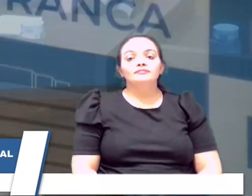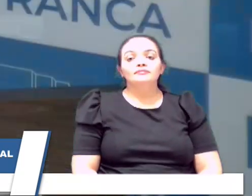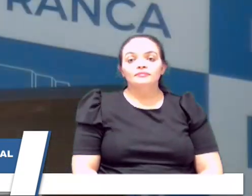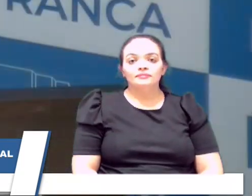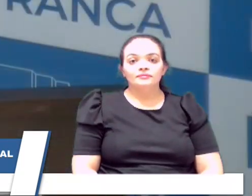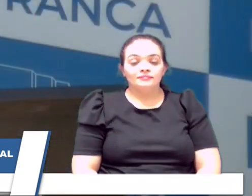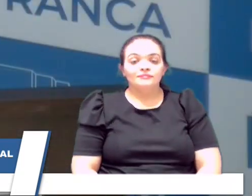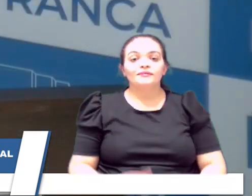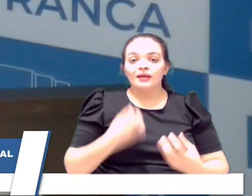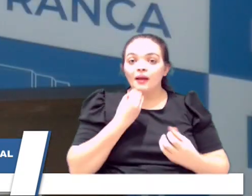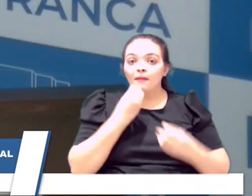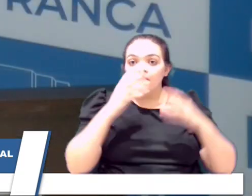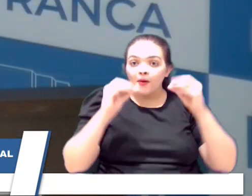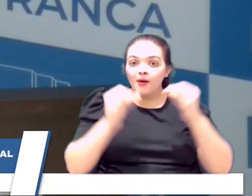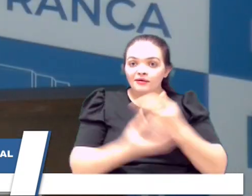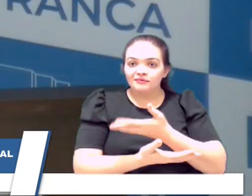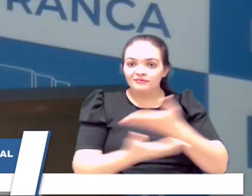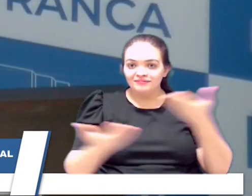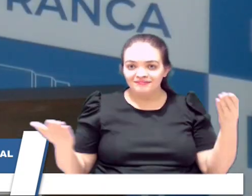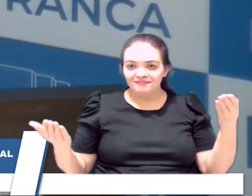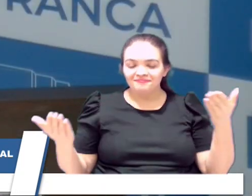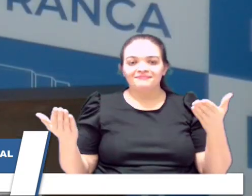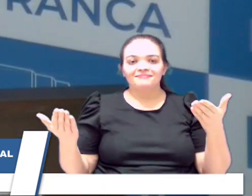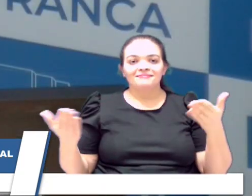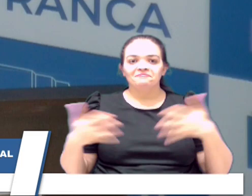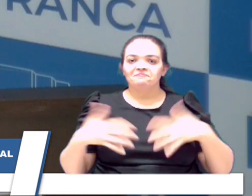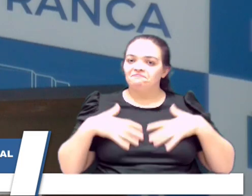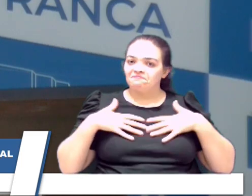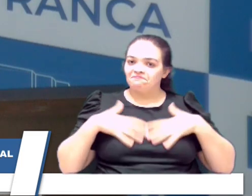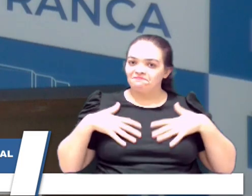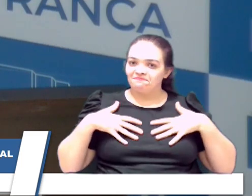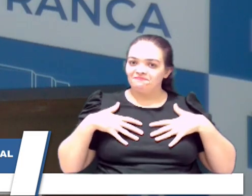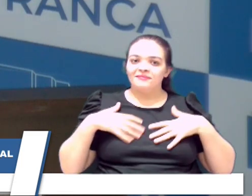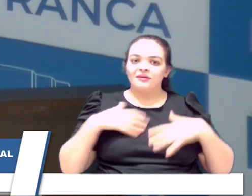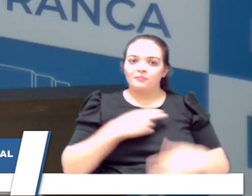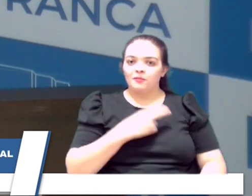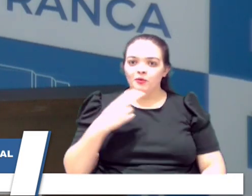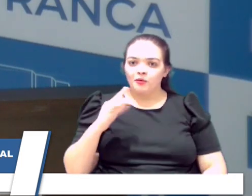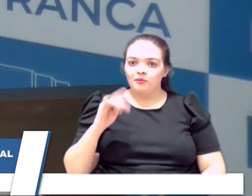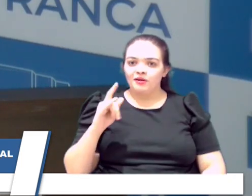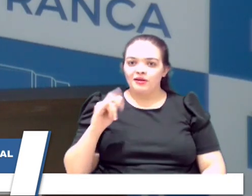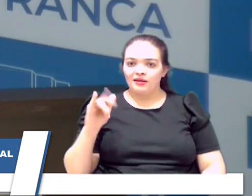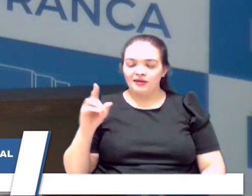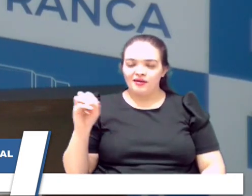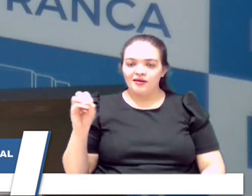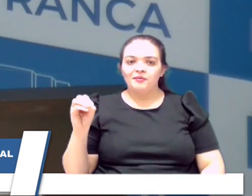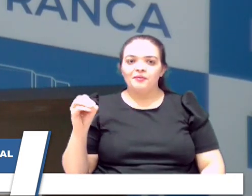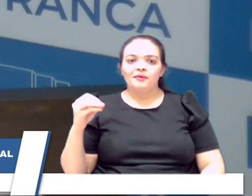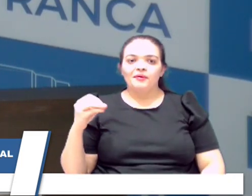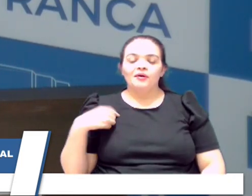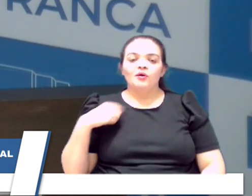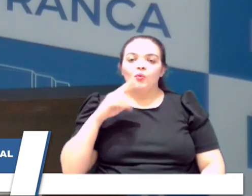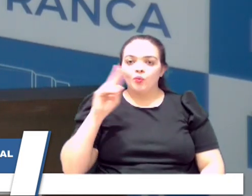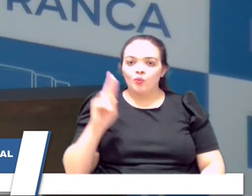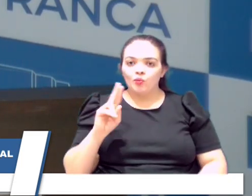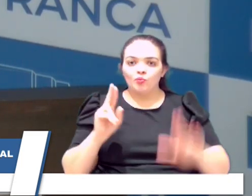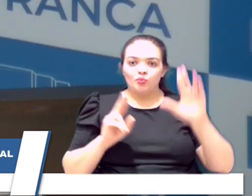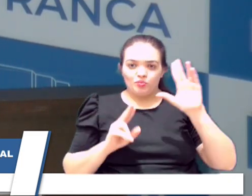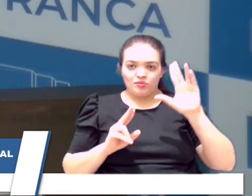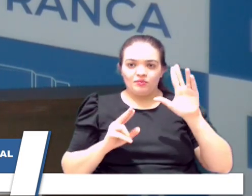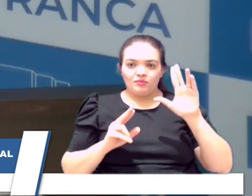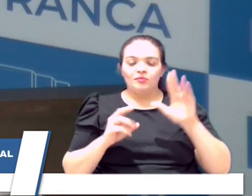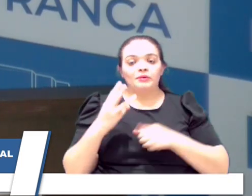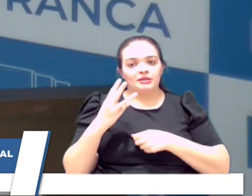Boa noite a todos. Prazer, meu nome é Tiago e eu uso cannabis há uns 3